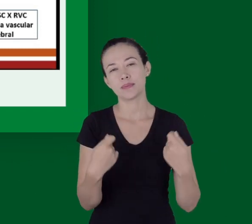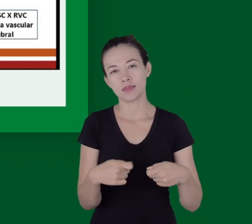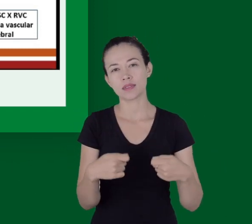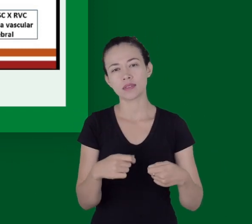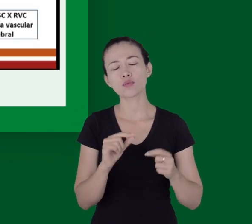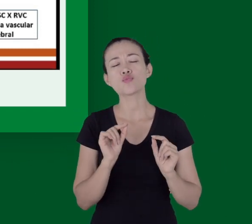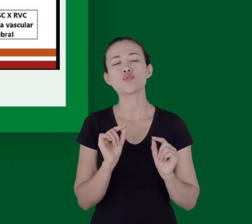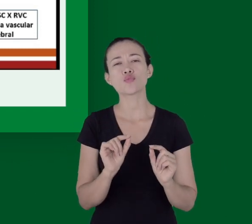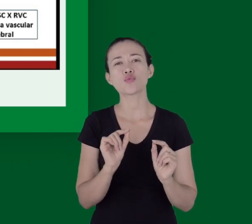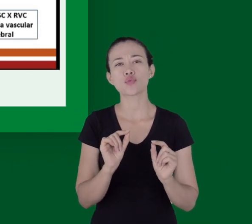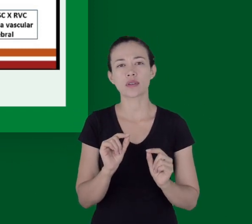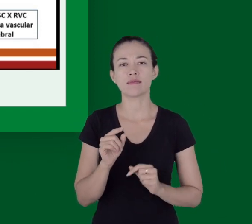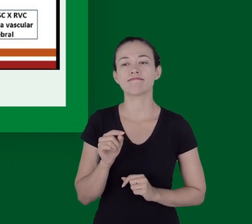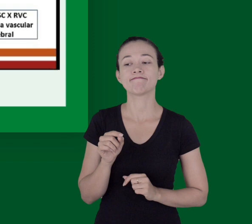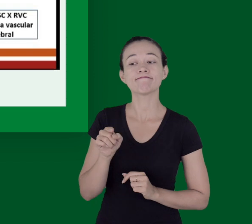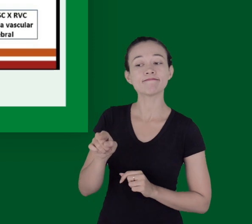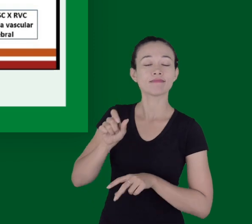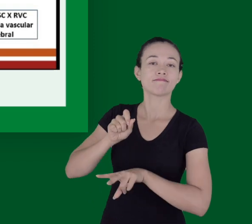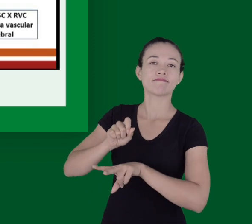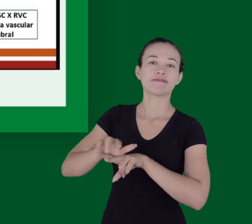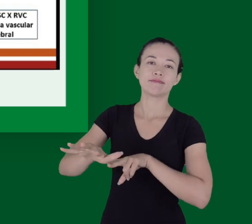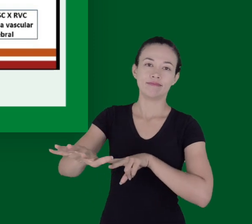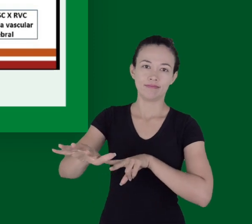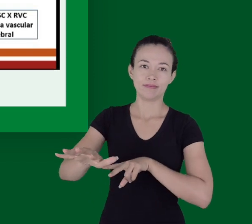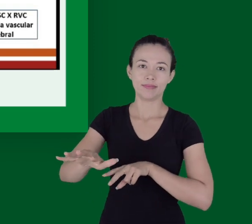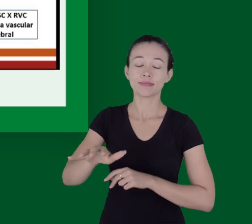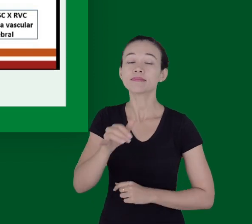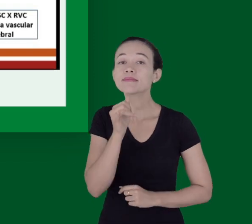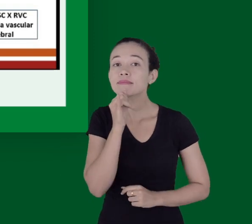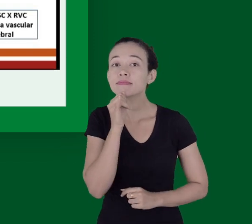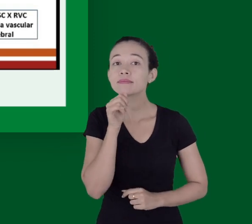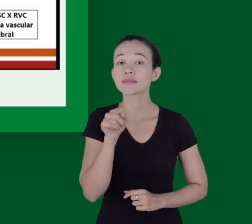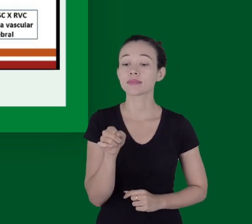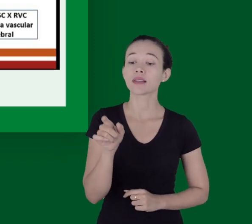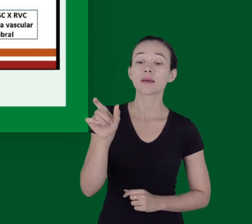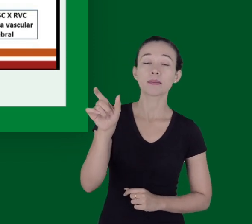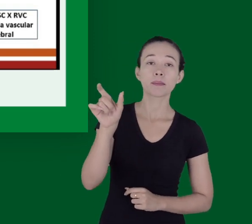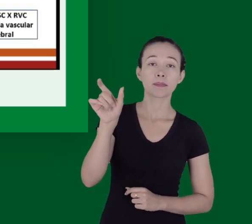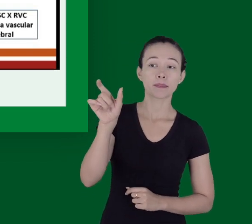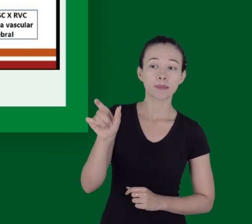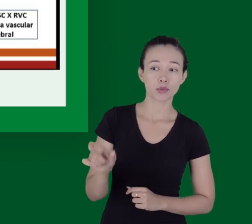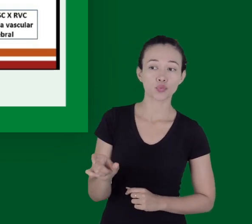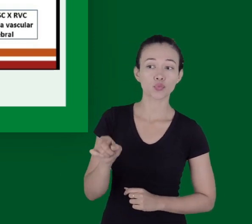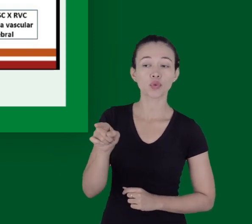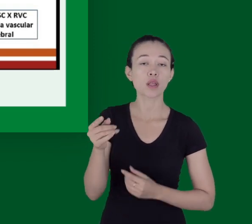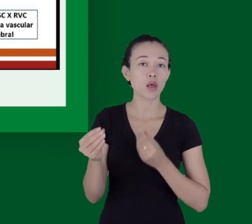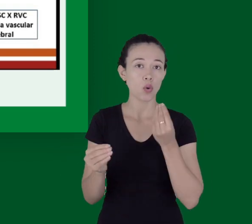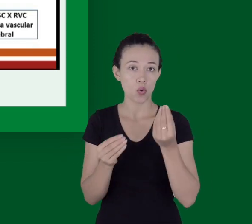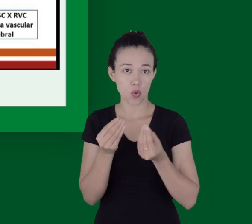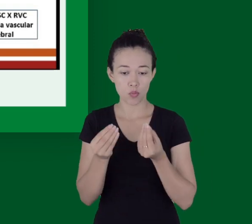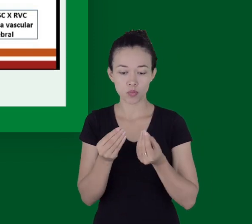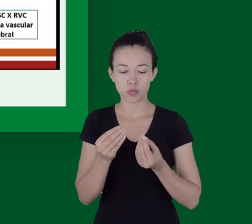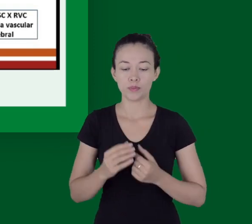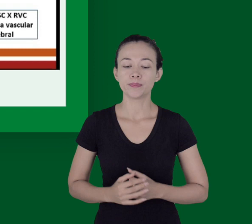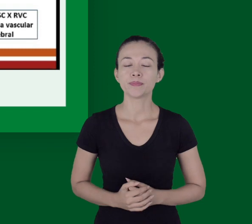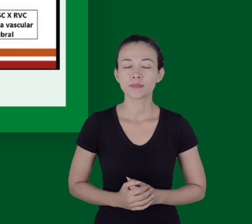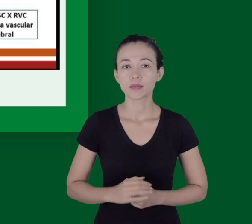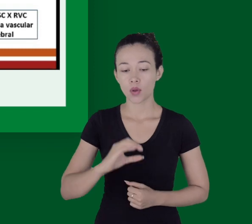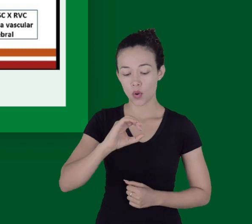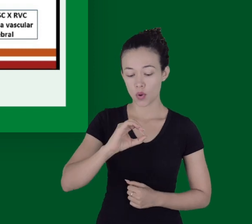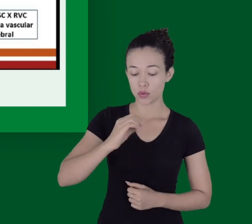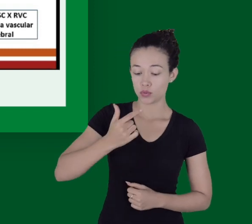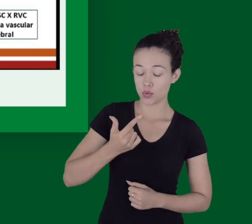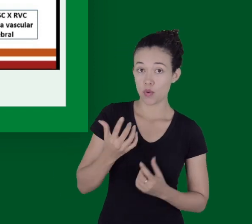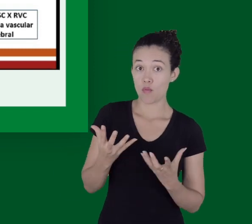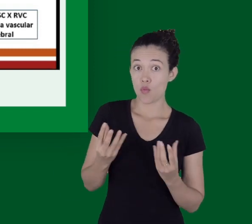da ventilação. Então, esse tecido ele é extremamente sensível ao processo tanto de hiperóxia como